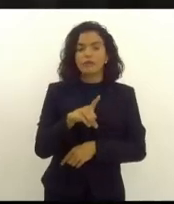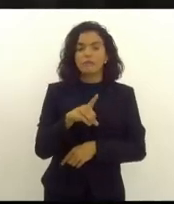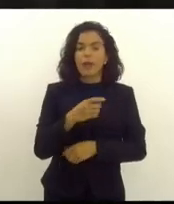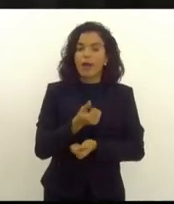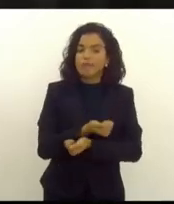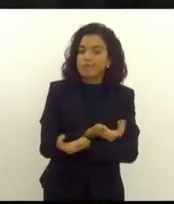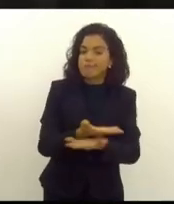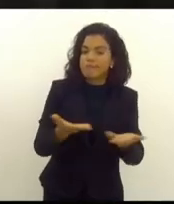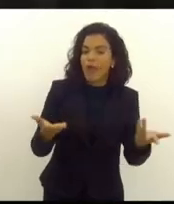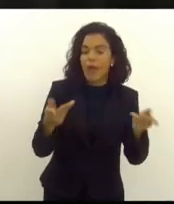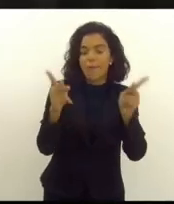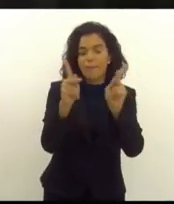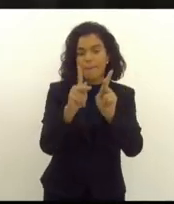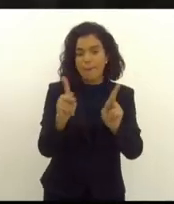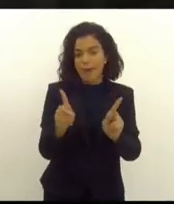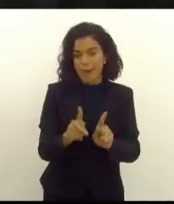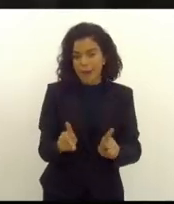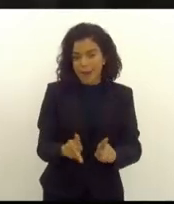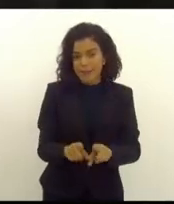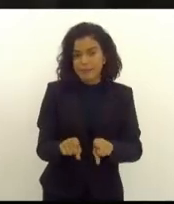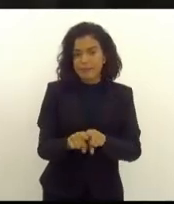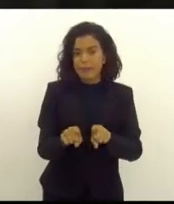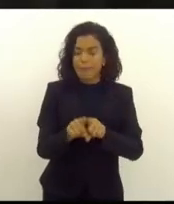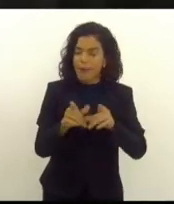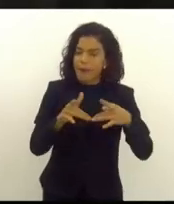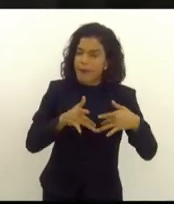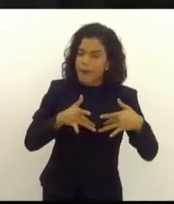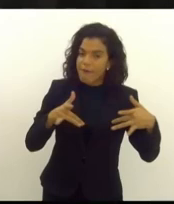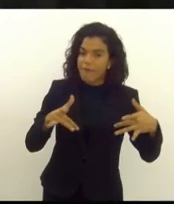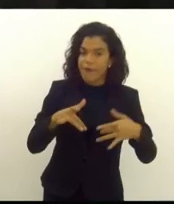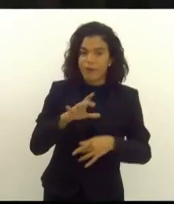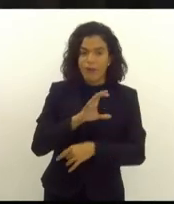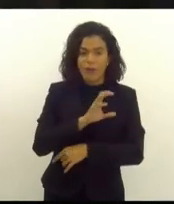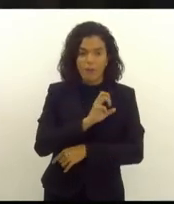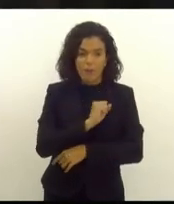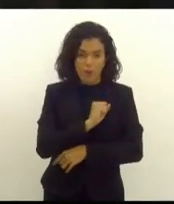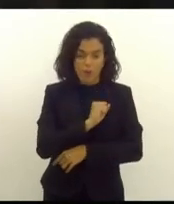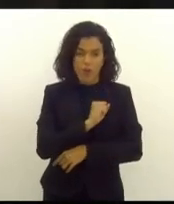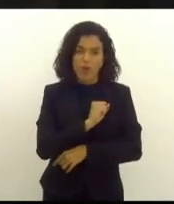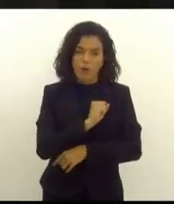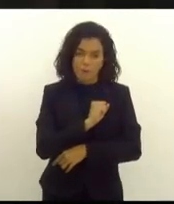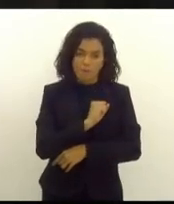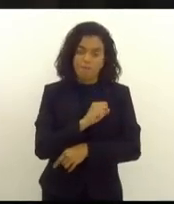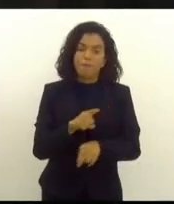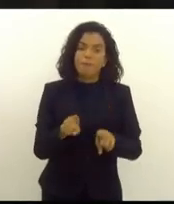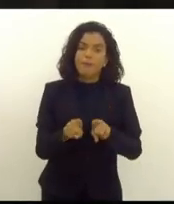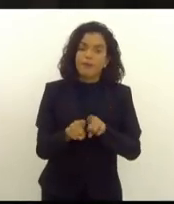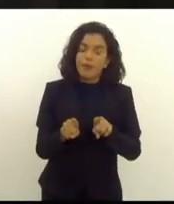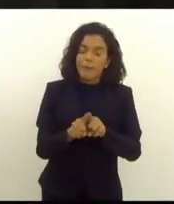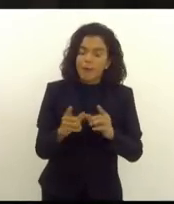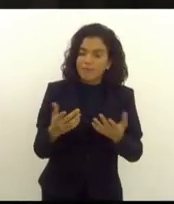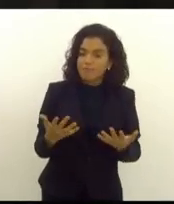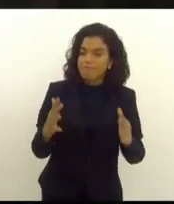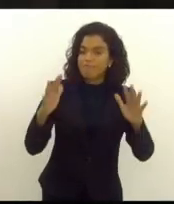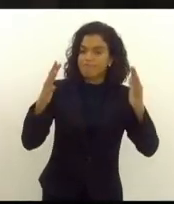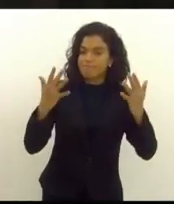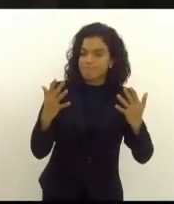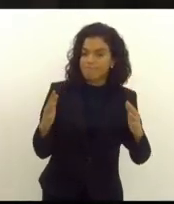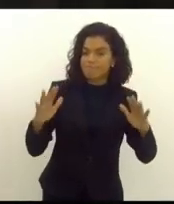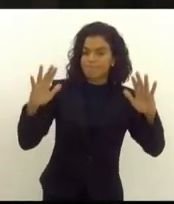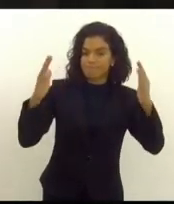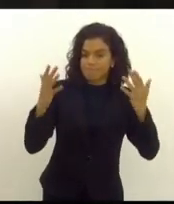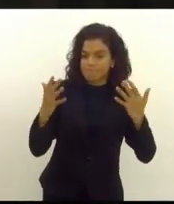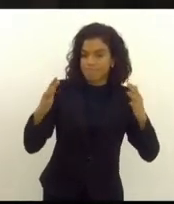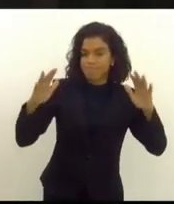paz para a gente levar afeto amor e vamos celebrar fazer uma celebração